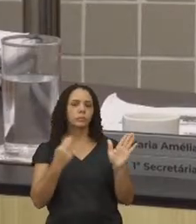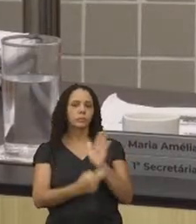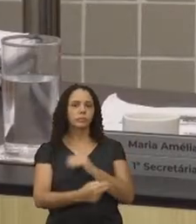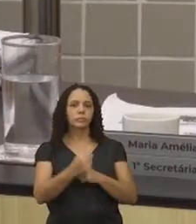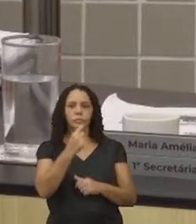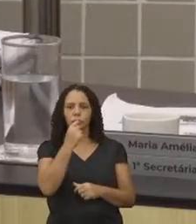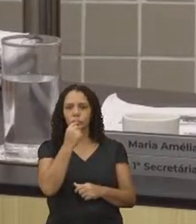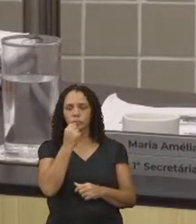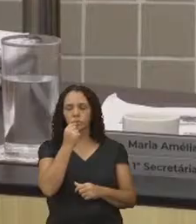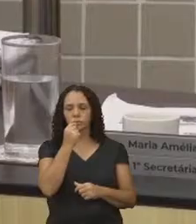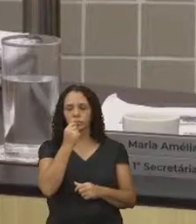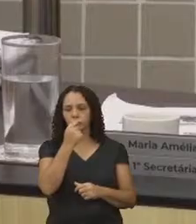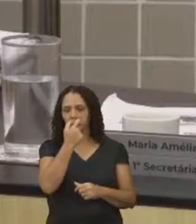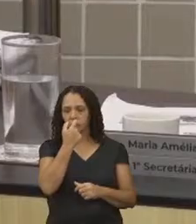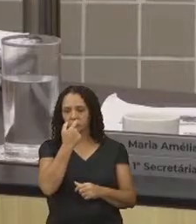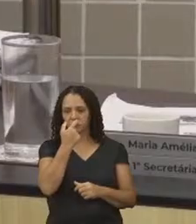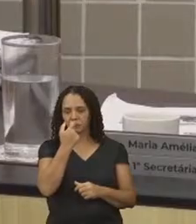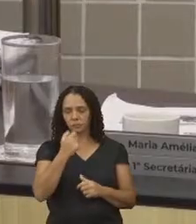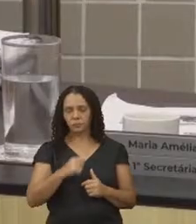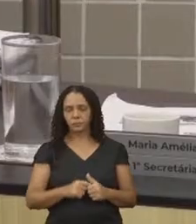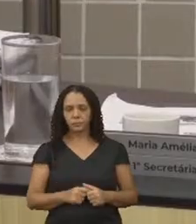Alves.